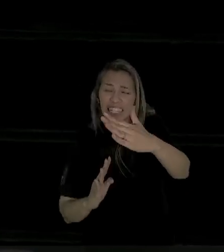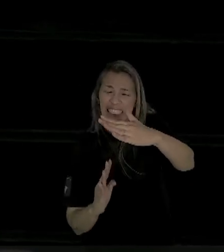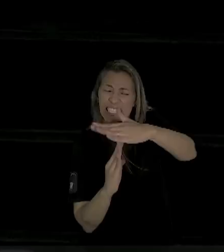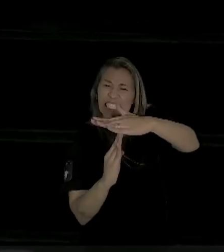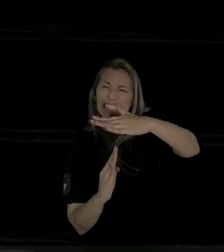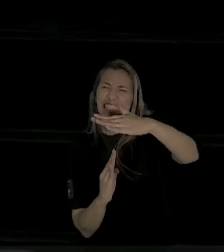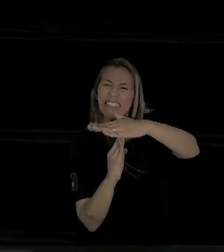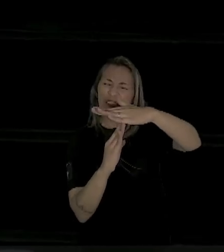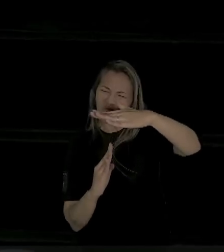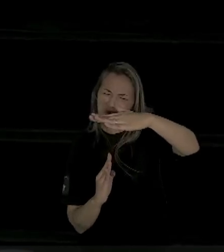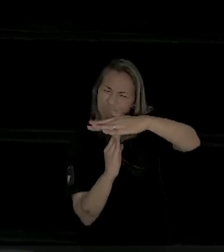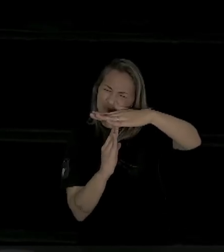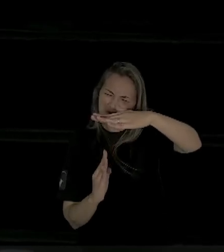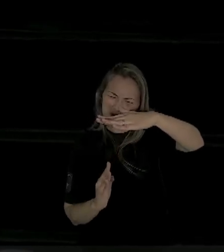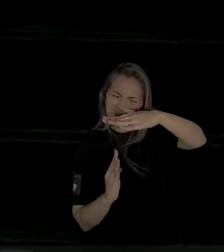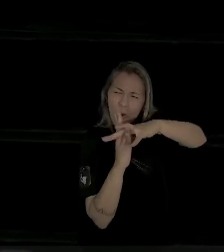a hora da brisa chegar.